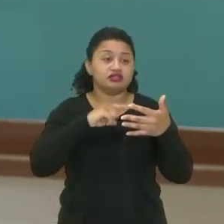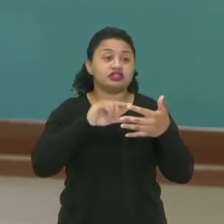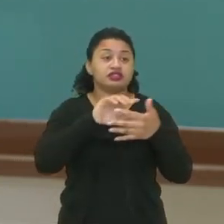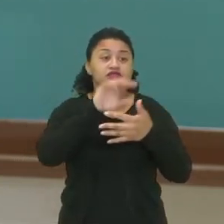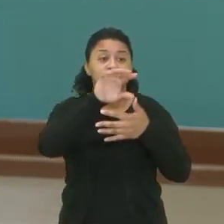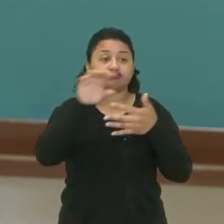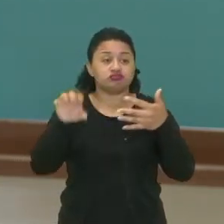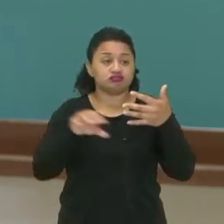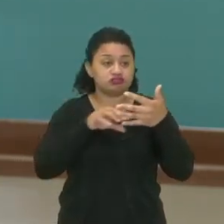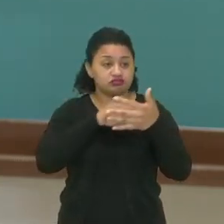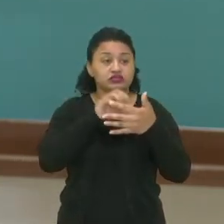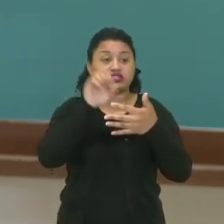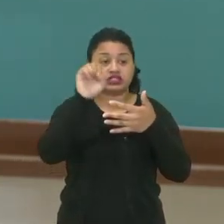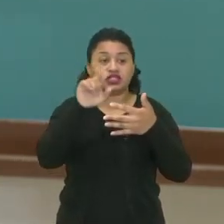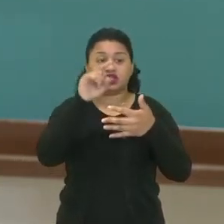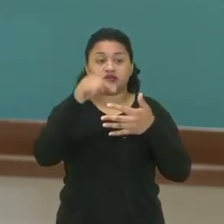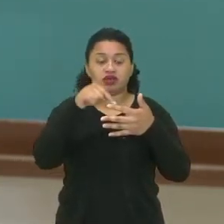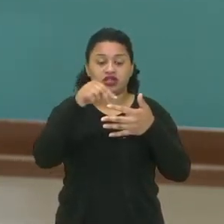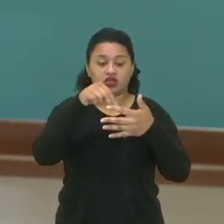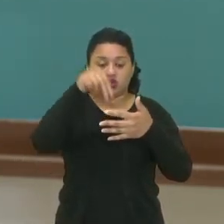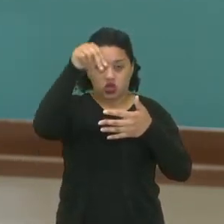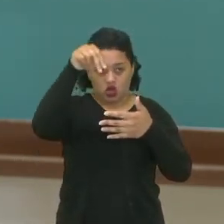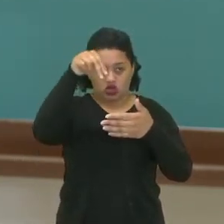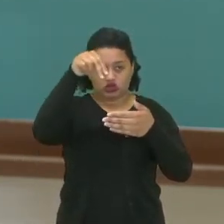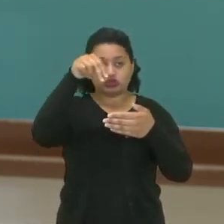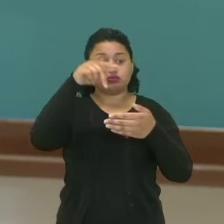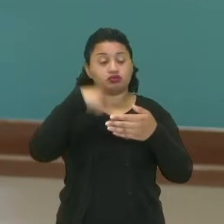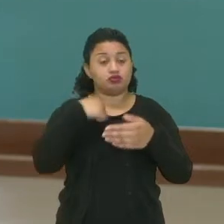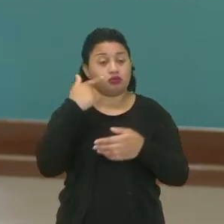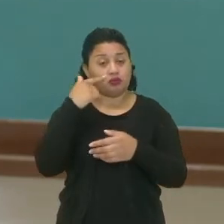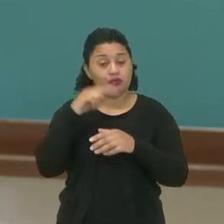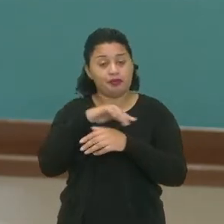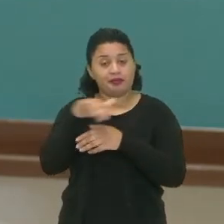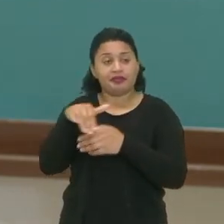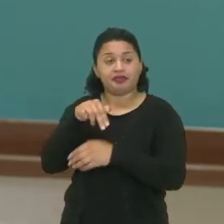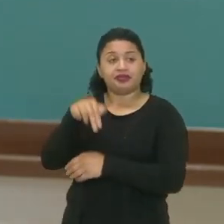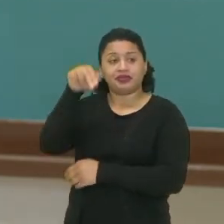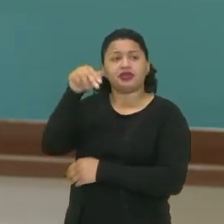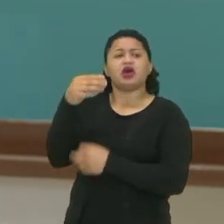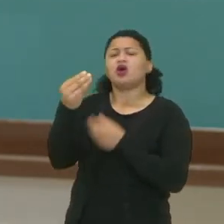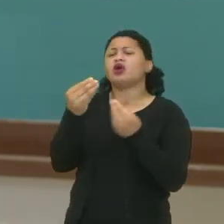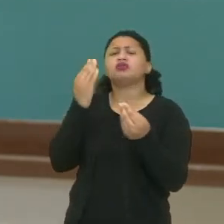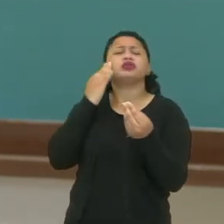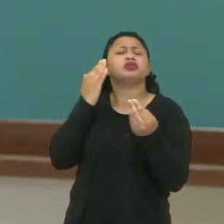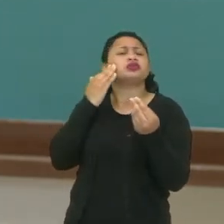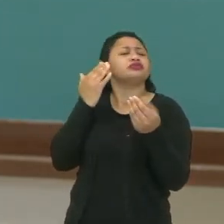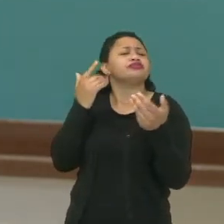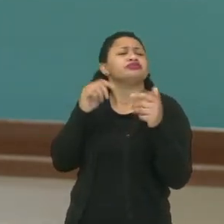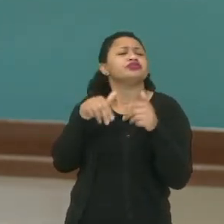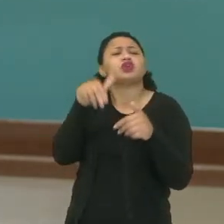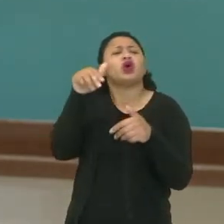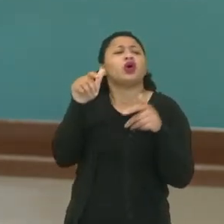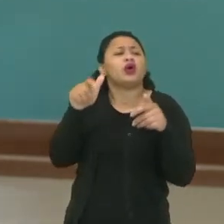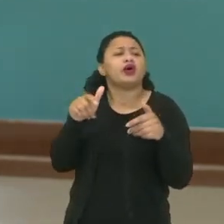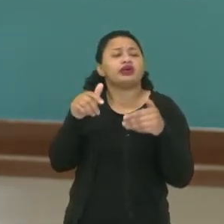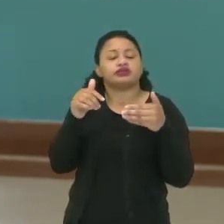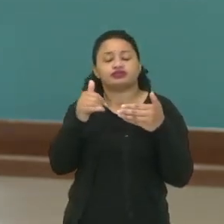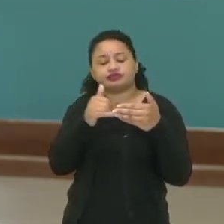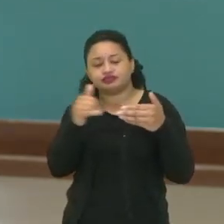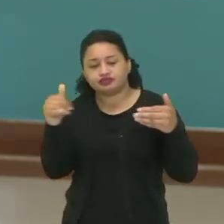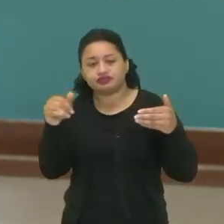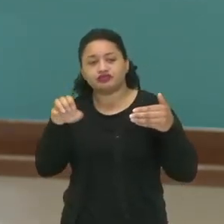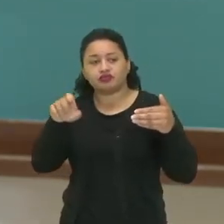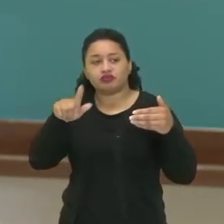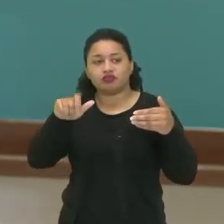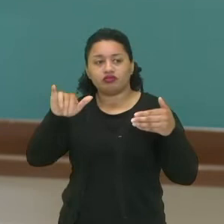né? Está, por exemplo, no hemisfério norte, olha lá, a maior parte da África. Como é que eu sei, professor, como é que é o hemisfério norte? Linha do